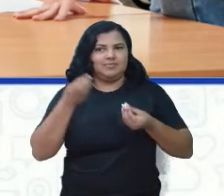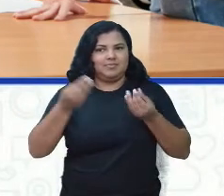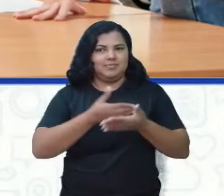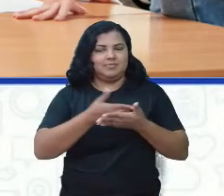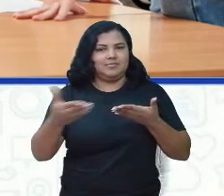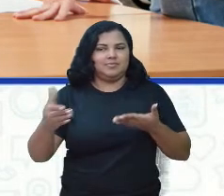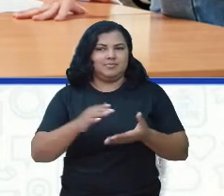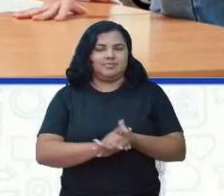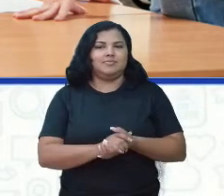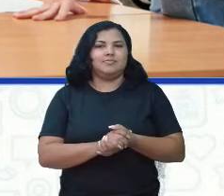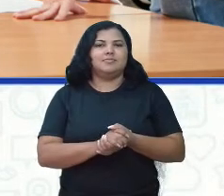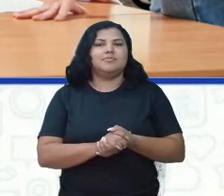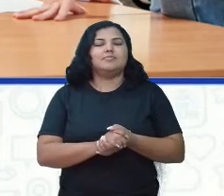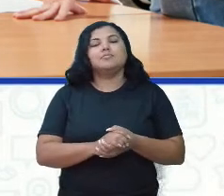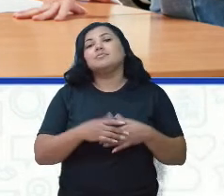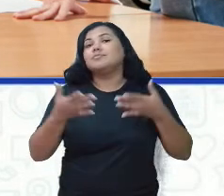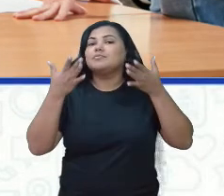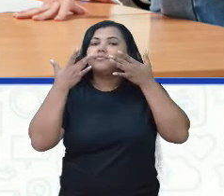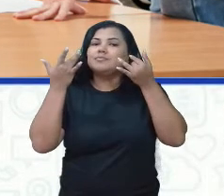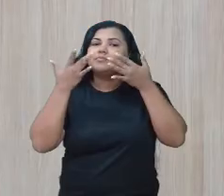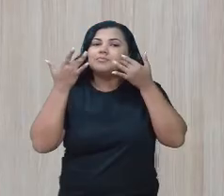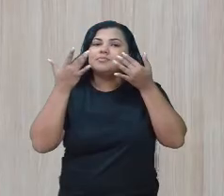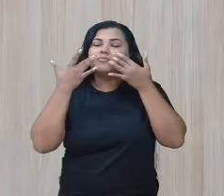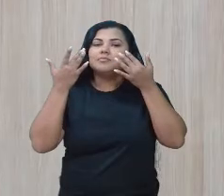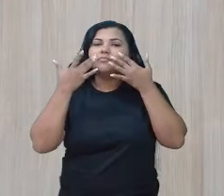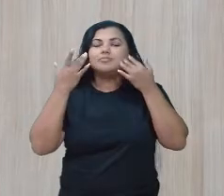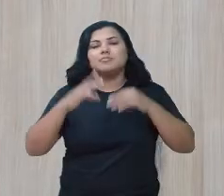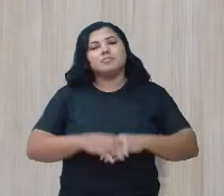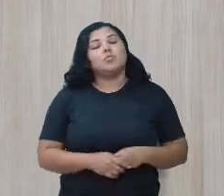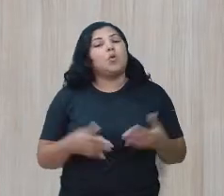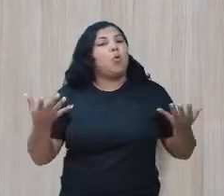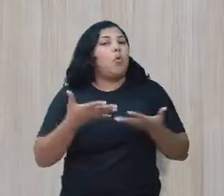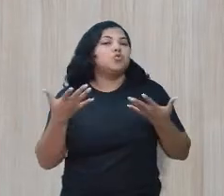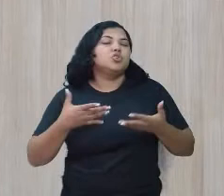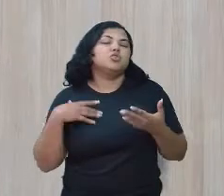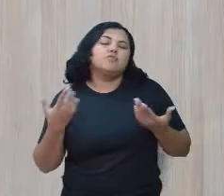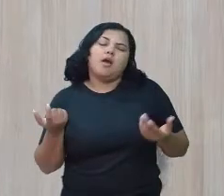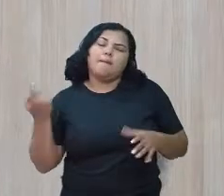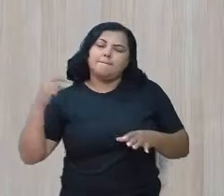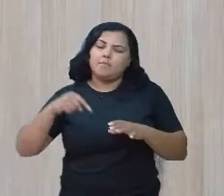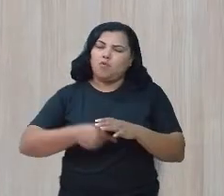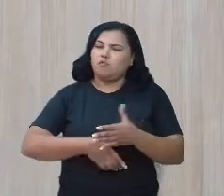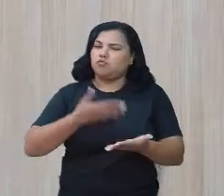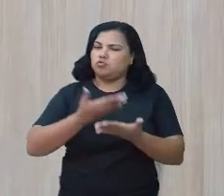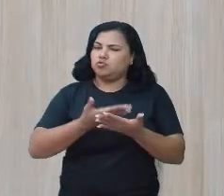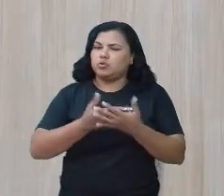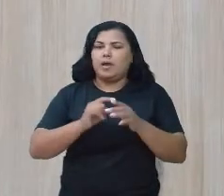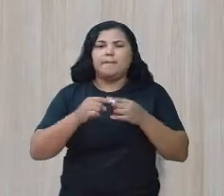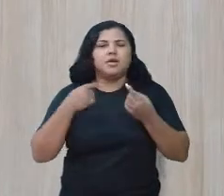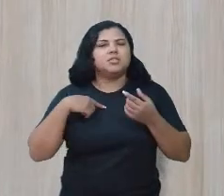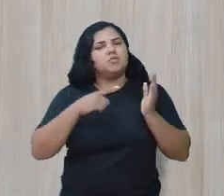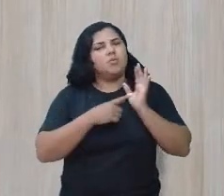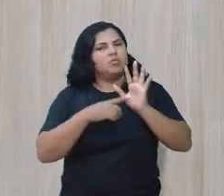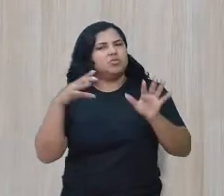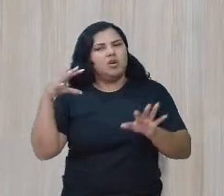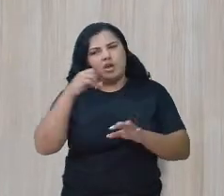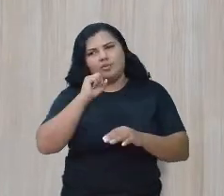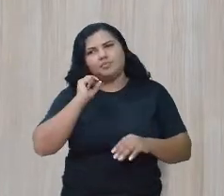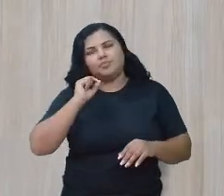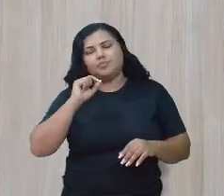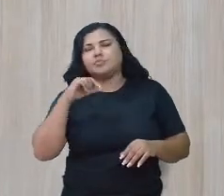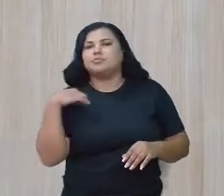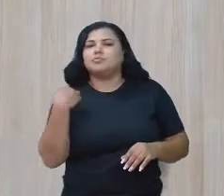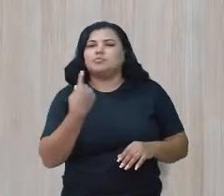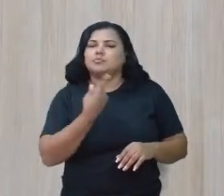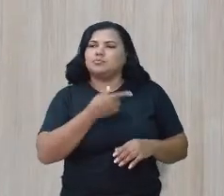o teatro? A gente não vai hoje, nessa aula, entrar muito por esse caminho, mas eu vou trazer rapidamente. Eu já